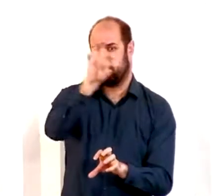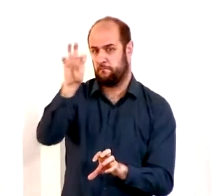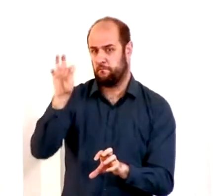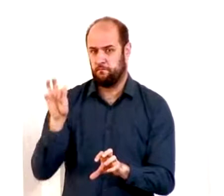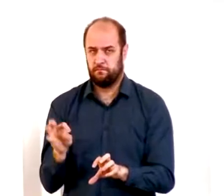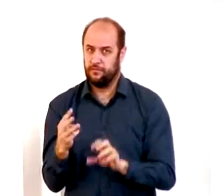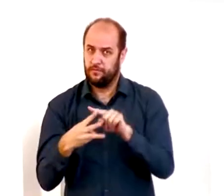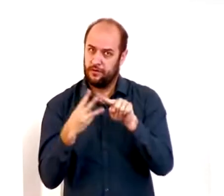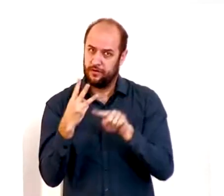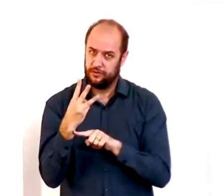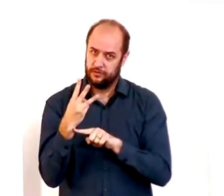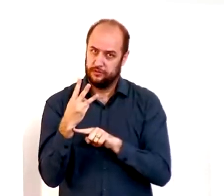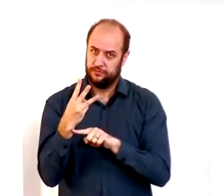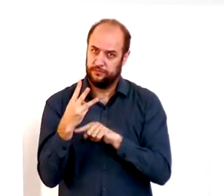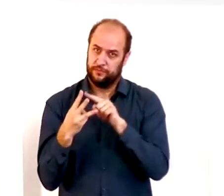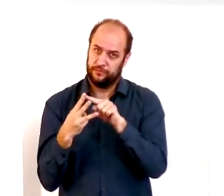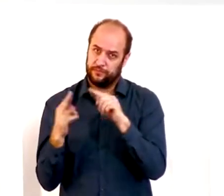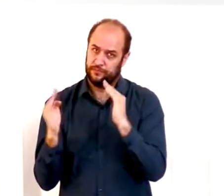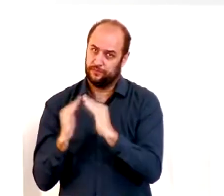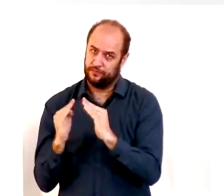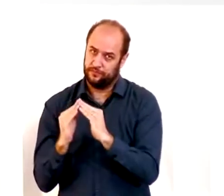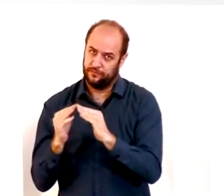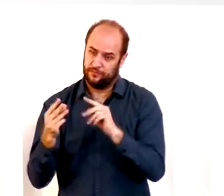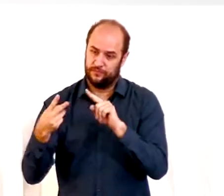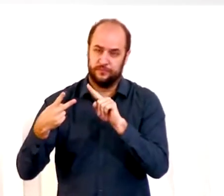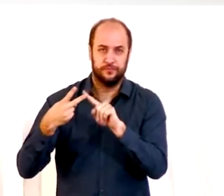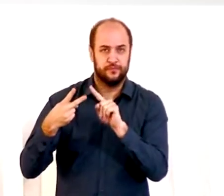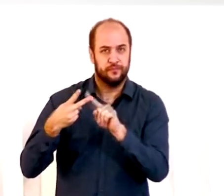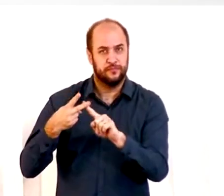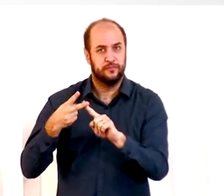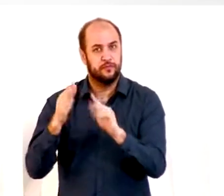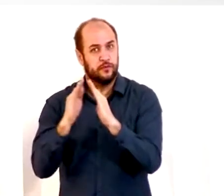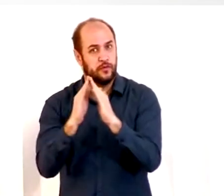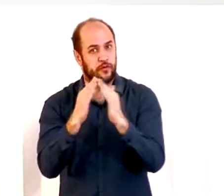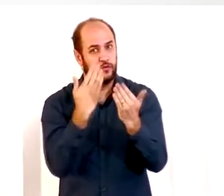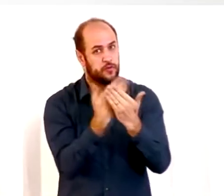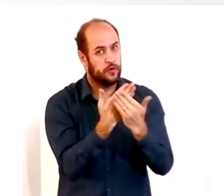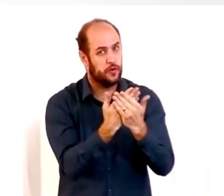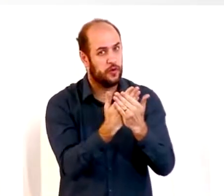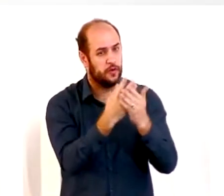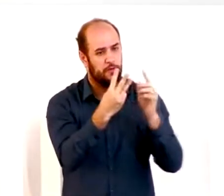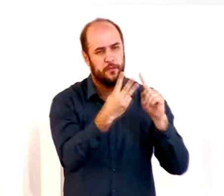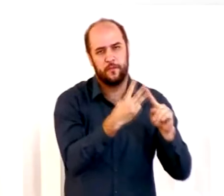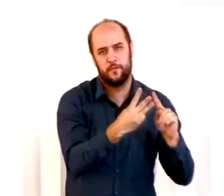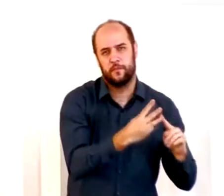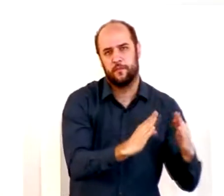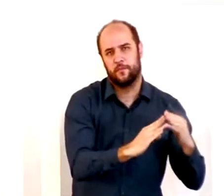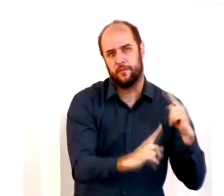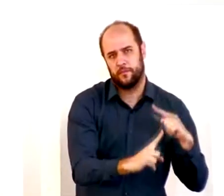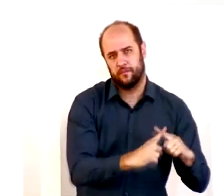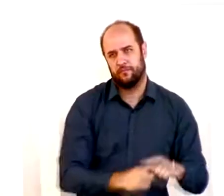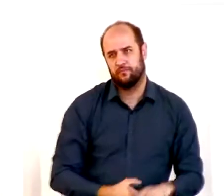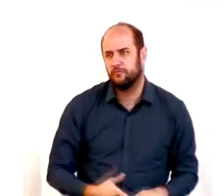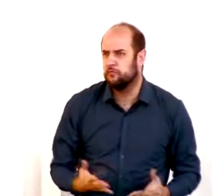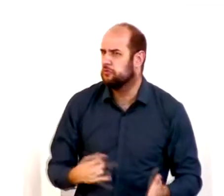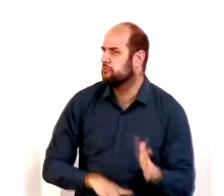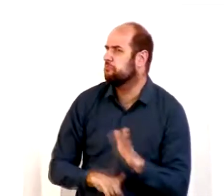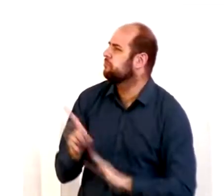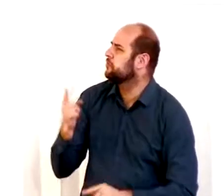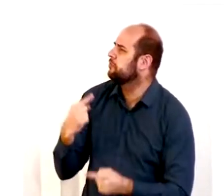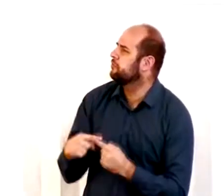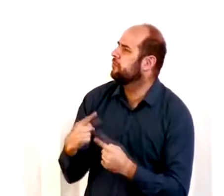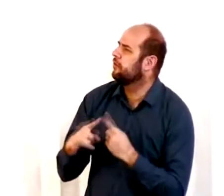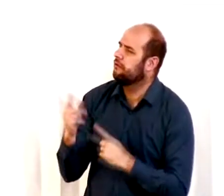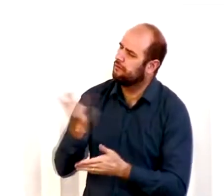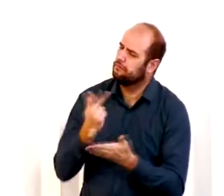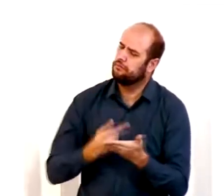Bíblia, a casa, a escola e a igreja. E por que o pastor está pedindo que você